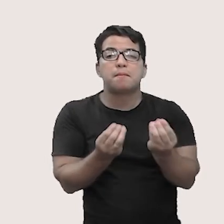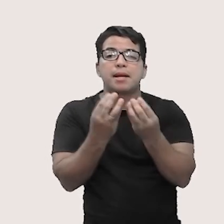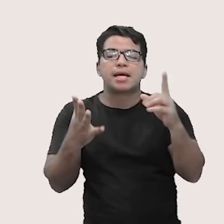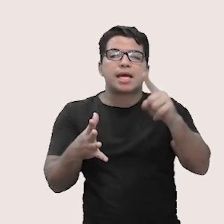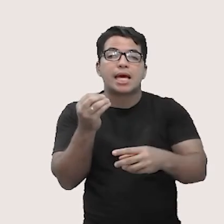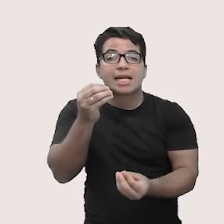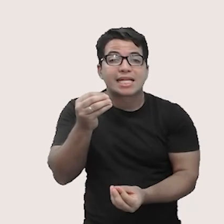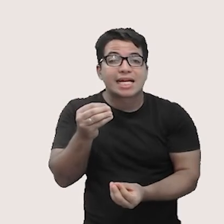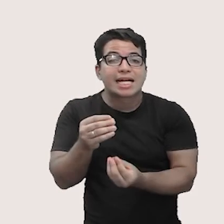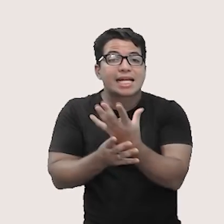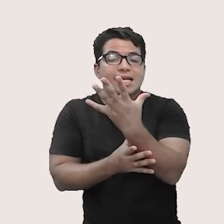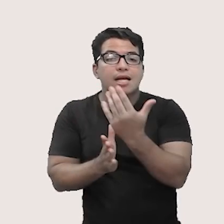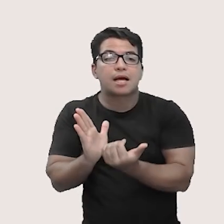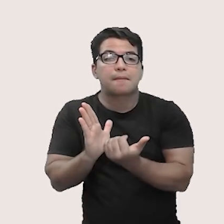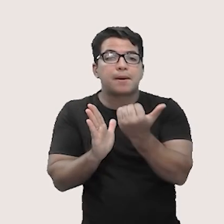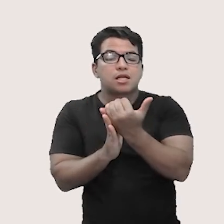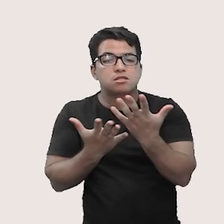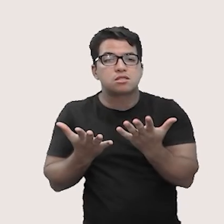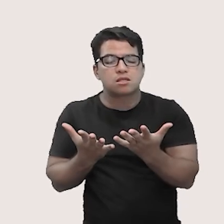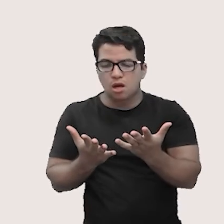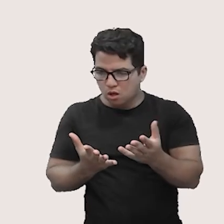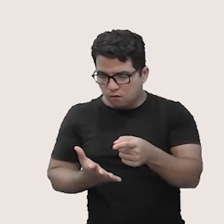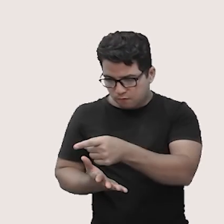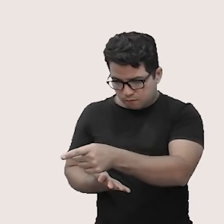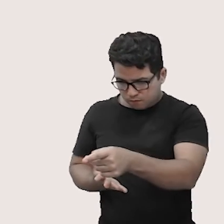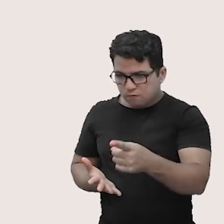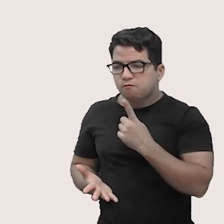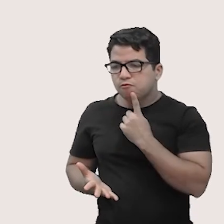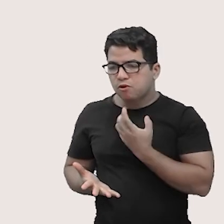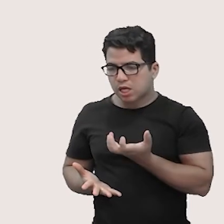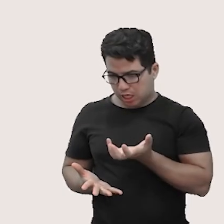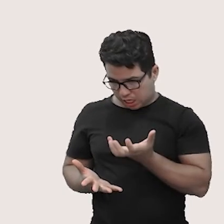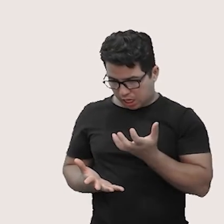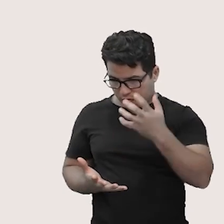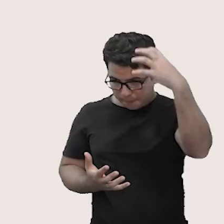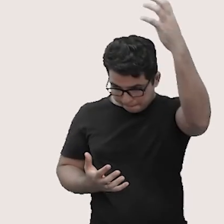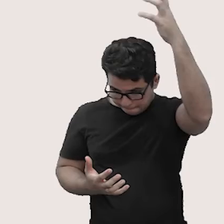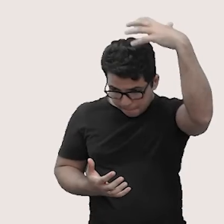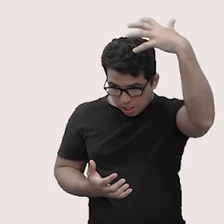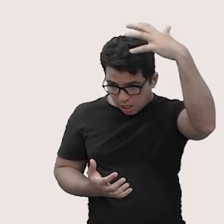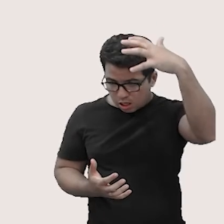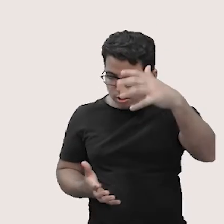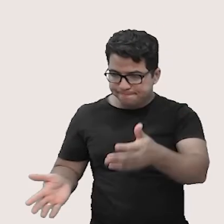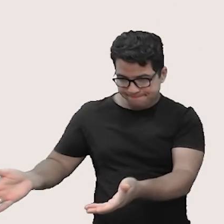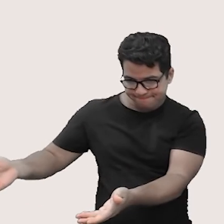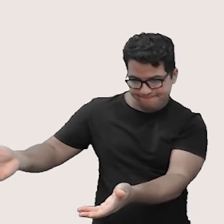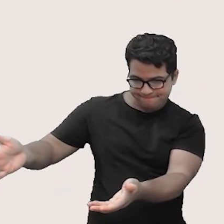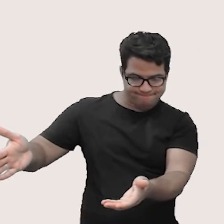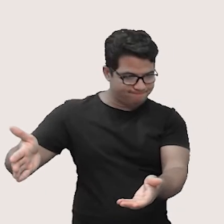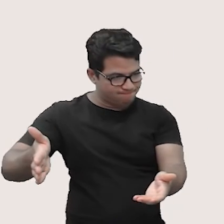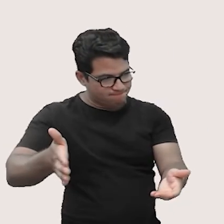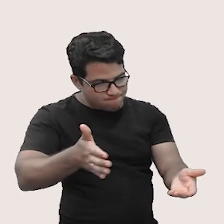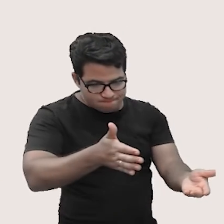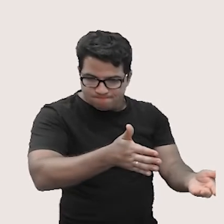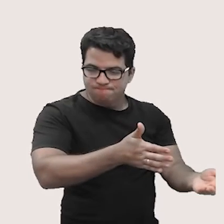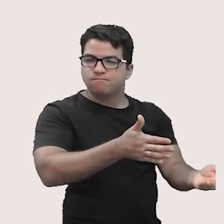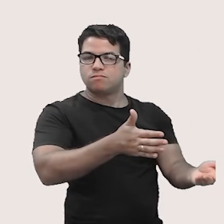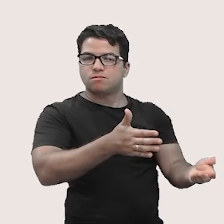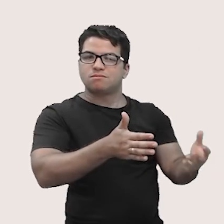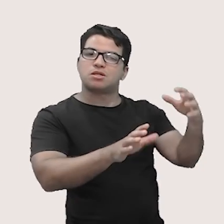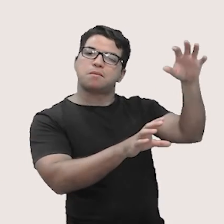ofertar banho para as pessoas que moravam na rua, né? O projeto foi criado por